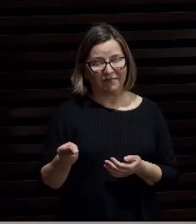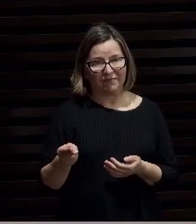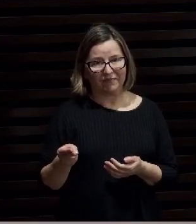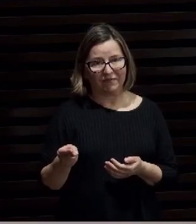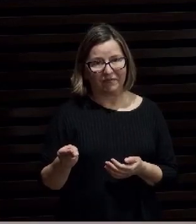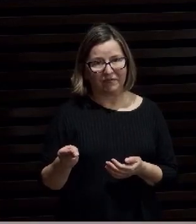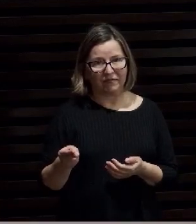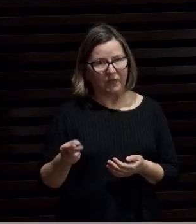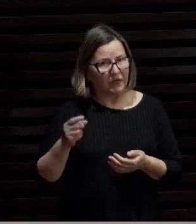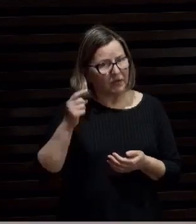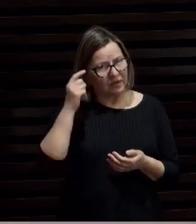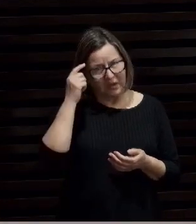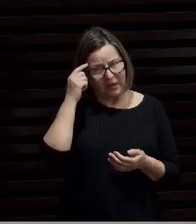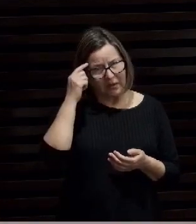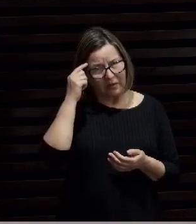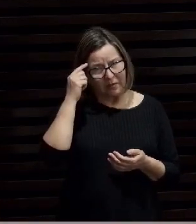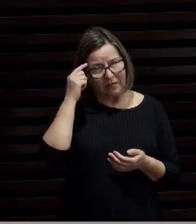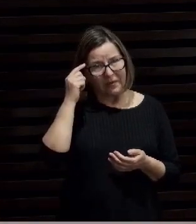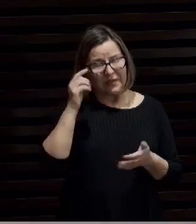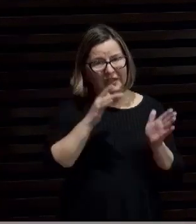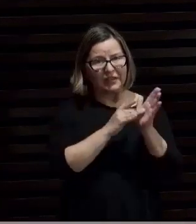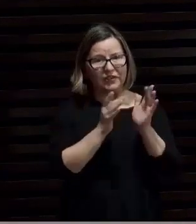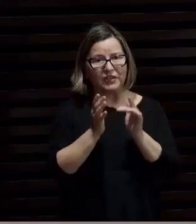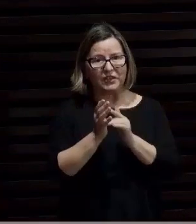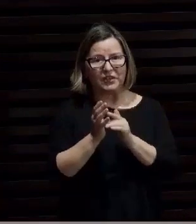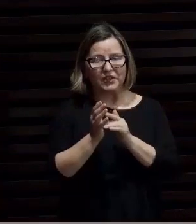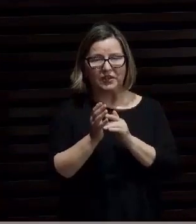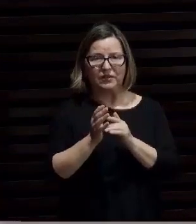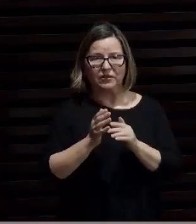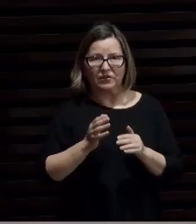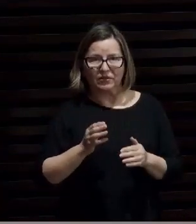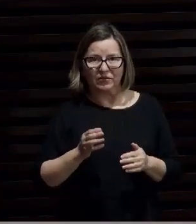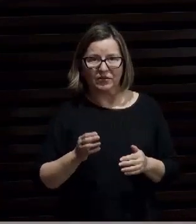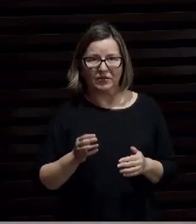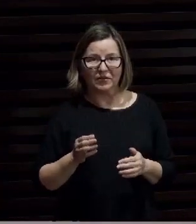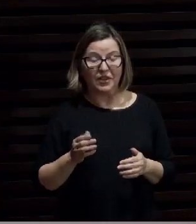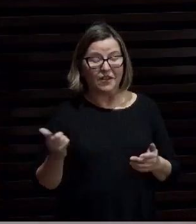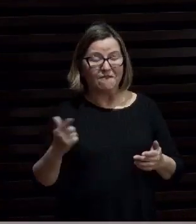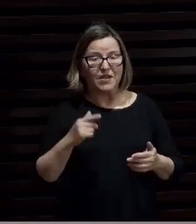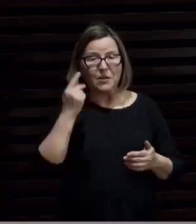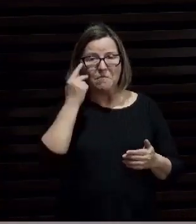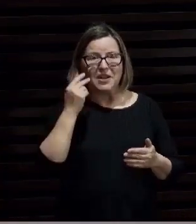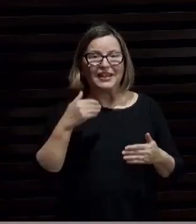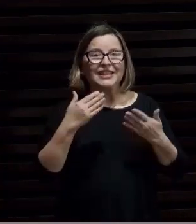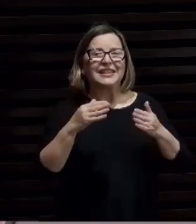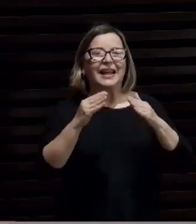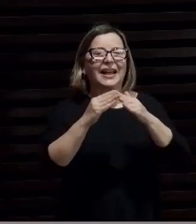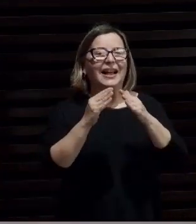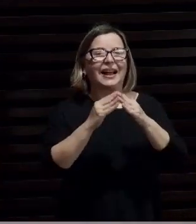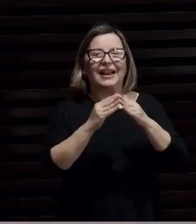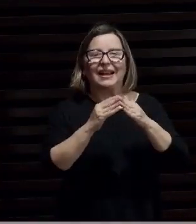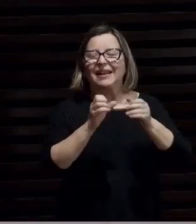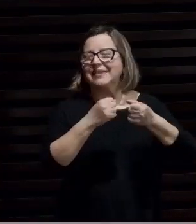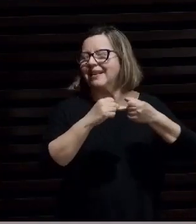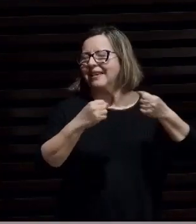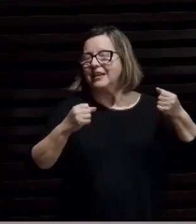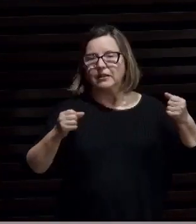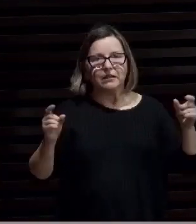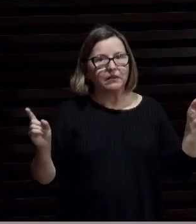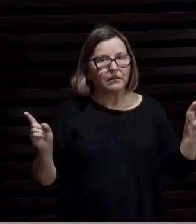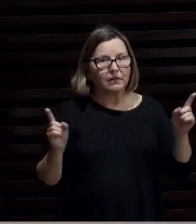Não pense em Jesus como quem está aqui para te dar uma casa bonita. Oh, meu amigo, isso é muito pequeno.